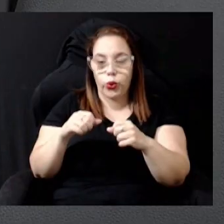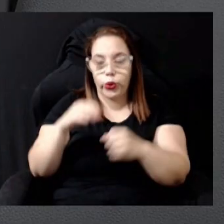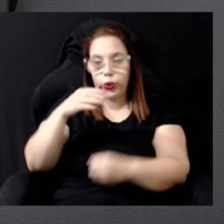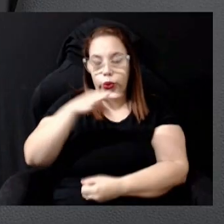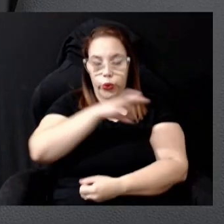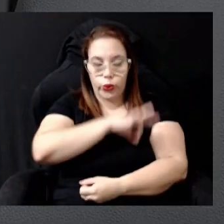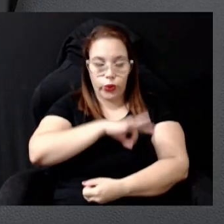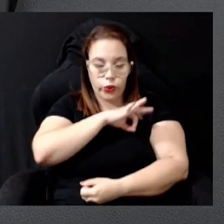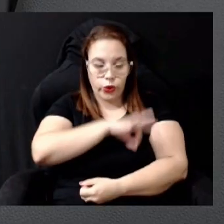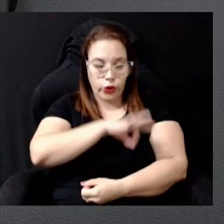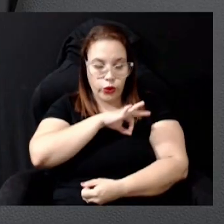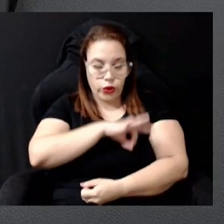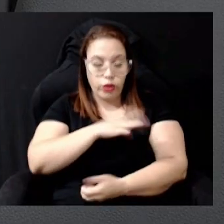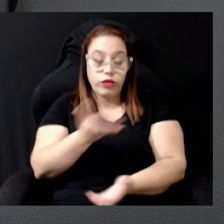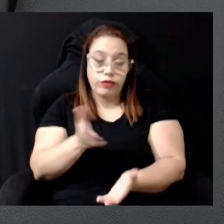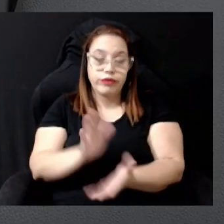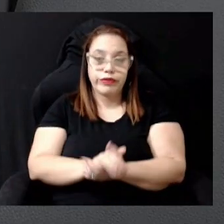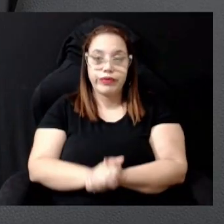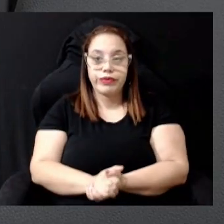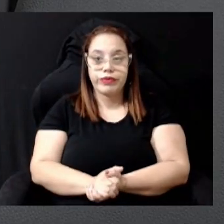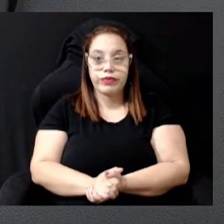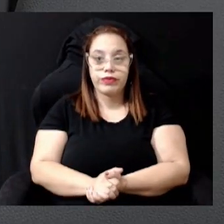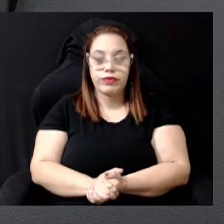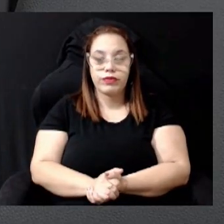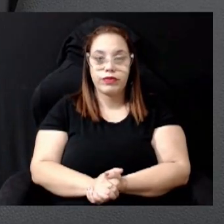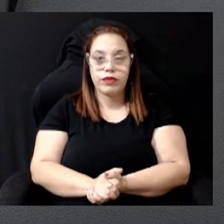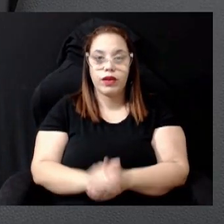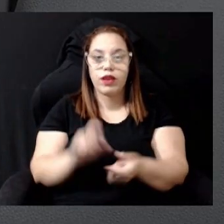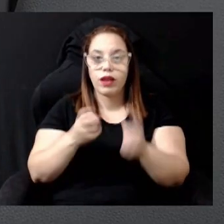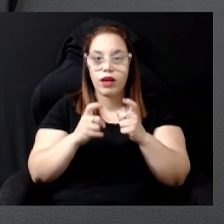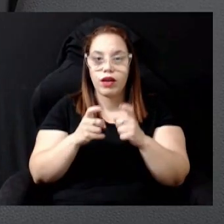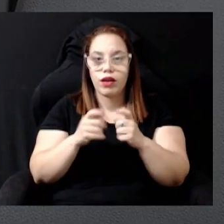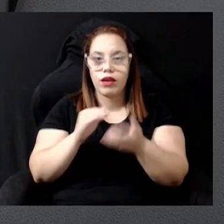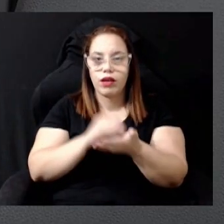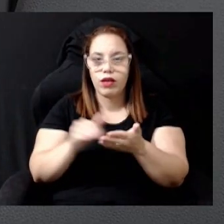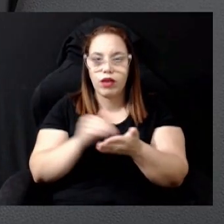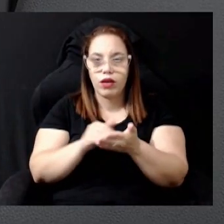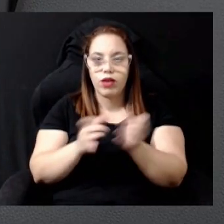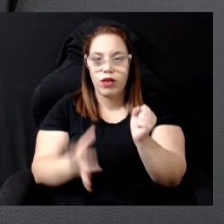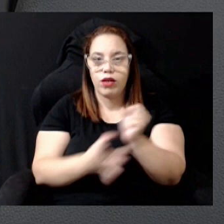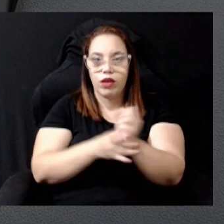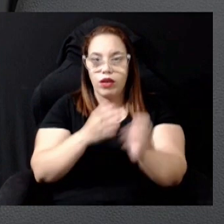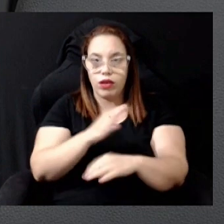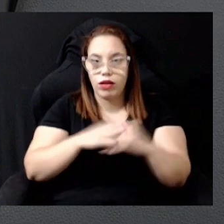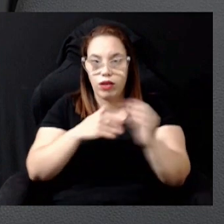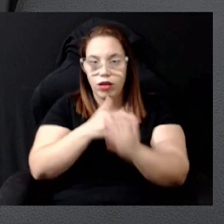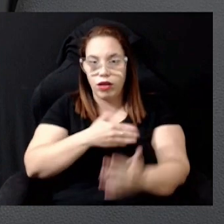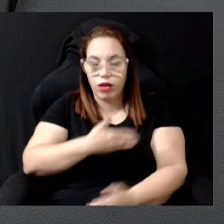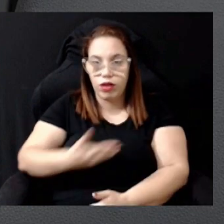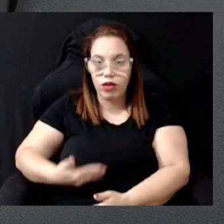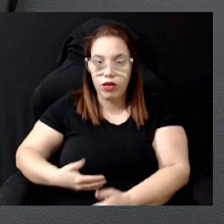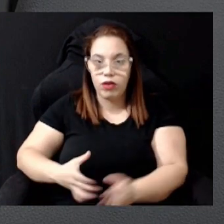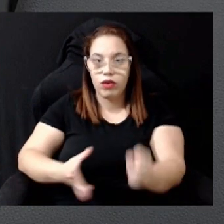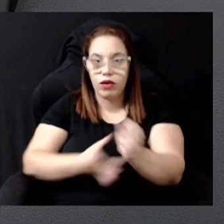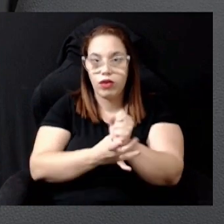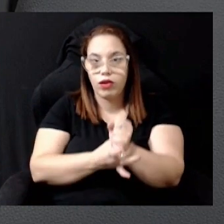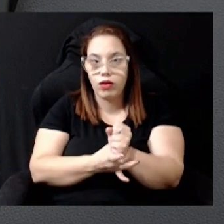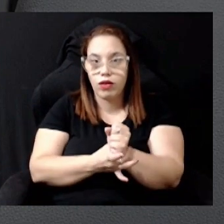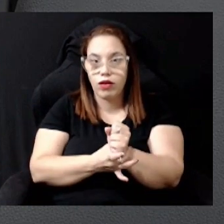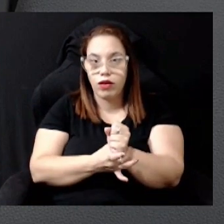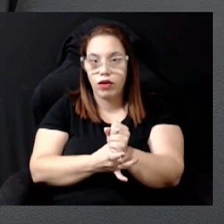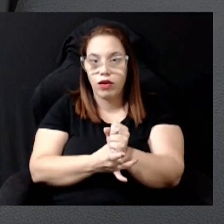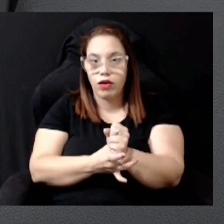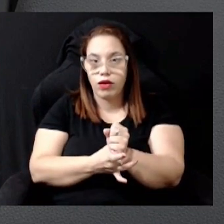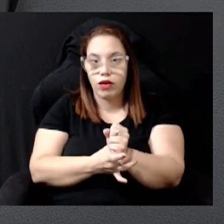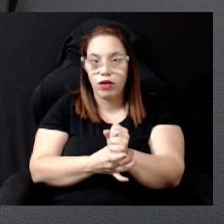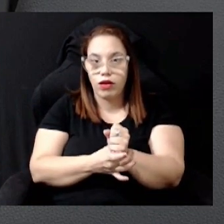população. Inclusive nós fizemos uma reunião com o secretário de Serviços Públicos, que já nos garantiu um ecoponto naquela